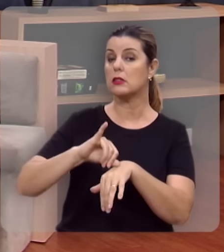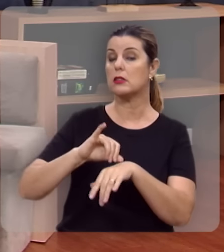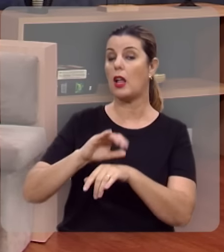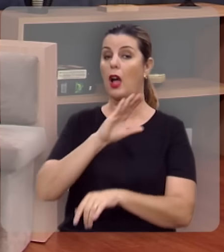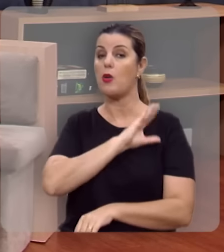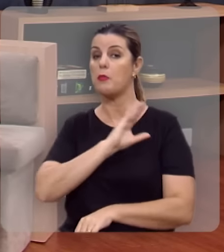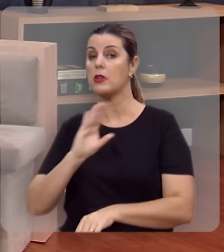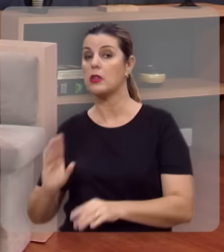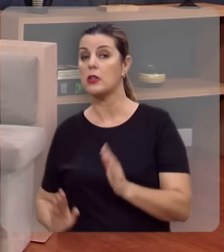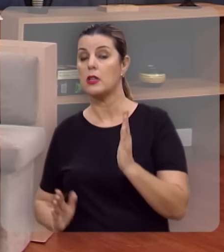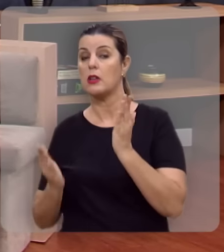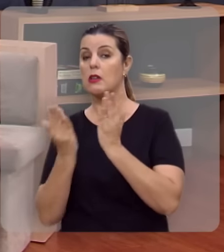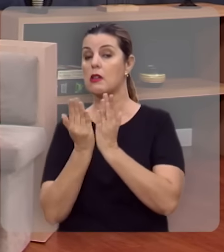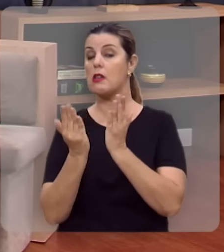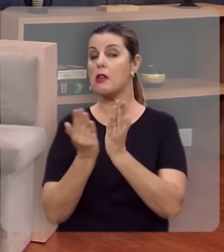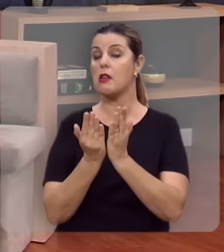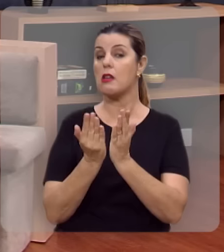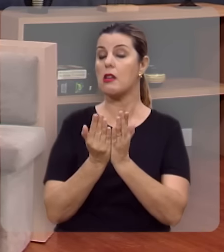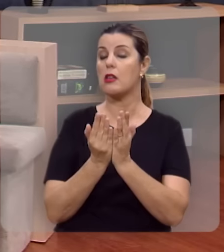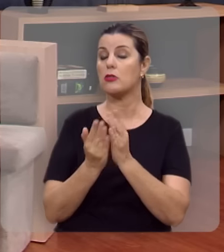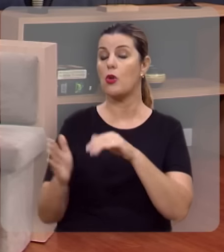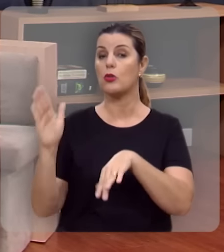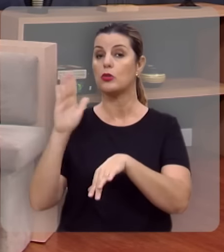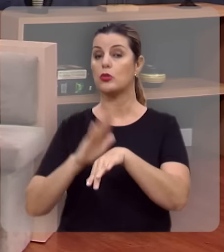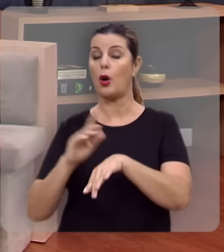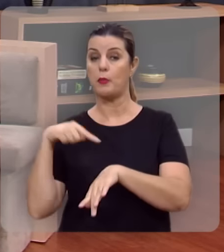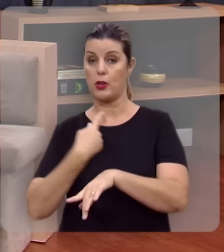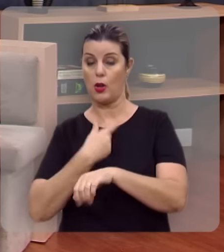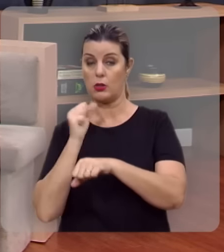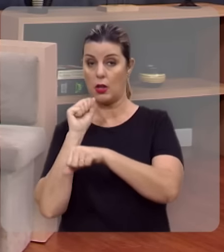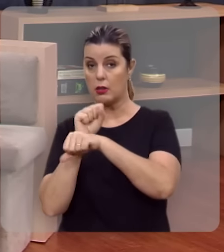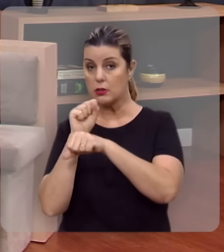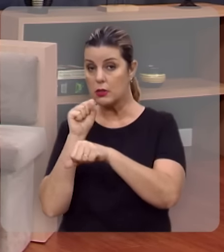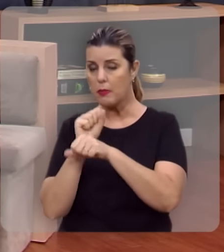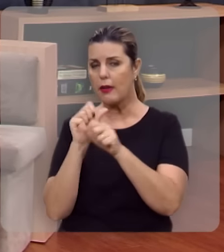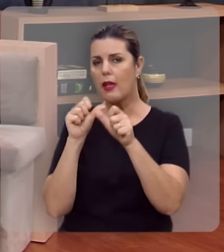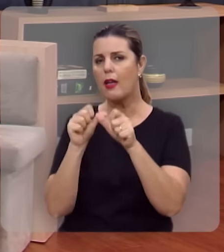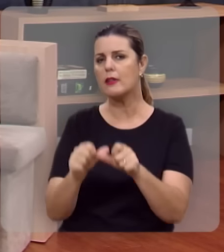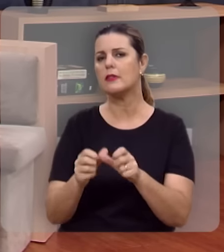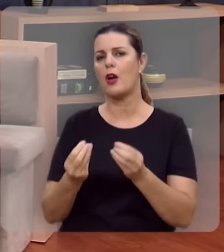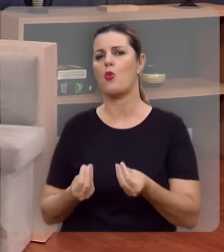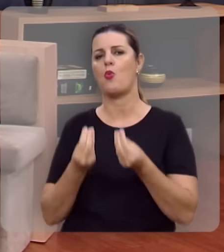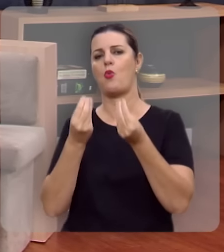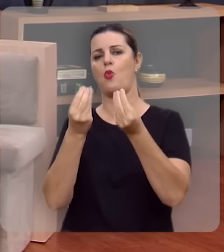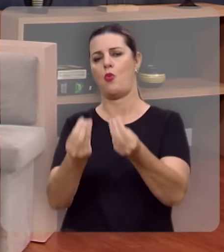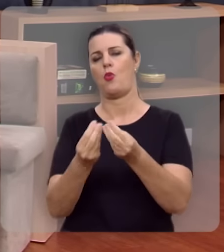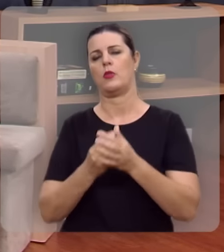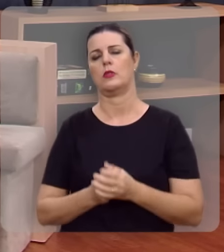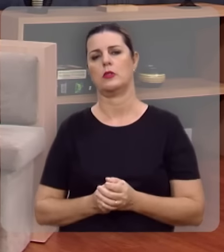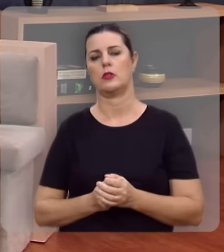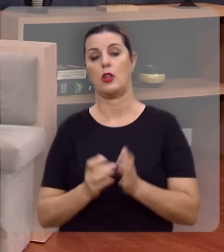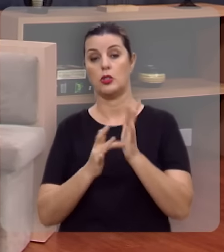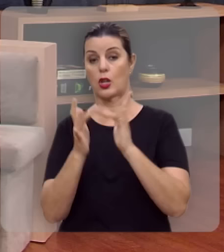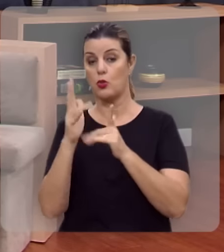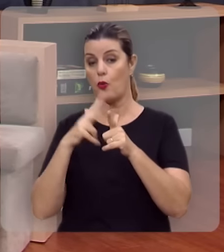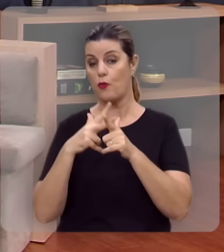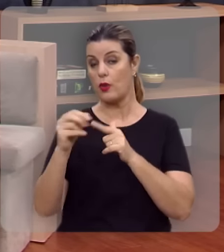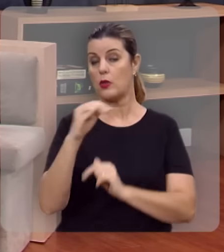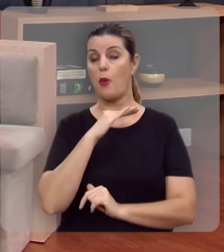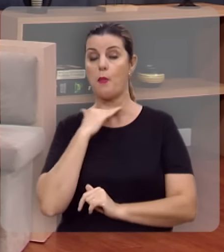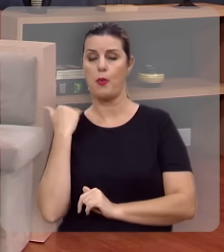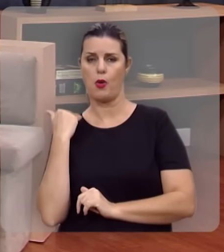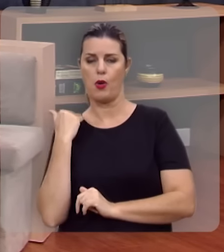cristianismo. Este é o alicerce sobre o qual a nossa esperança está depositada. Ele